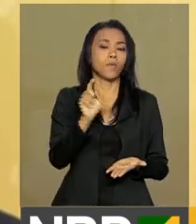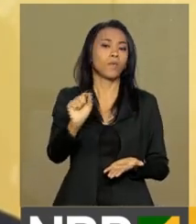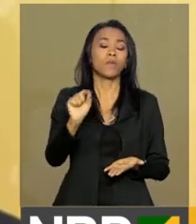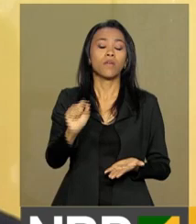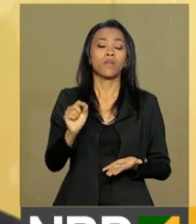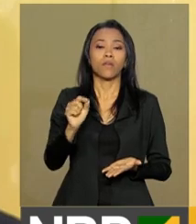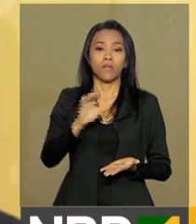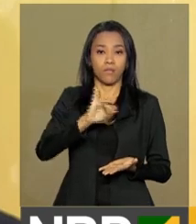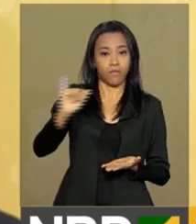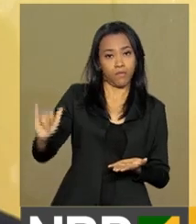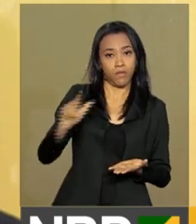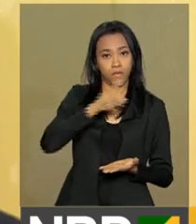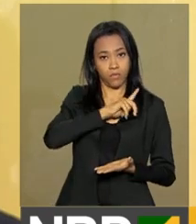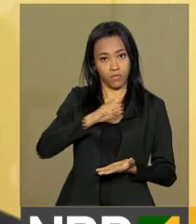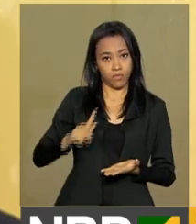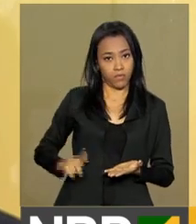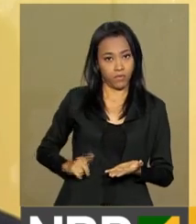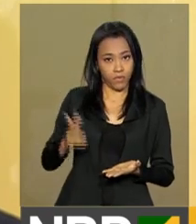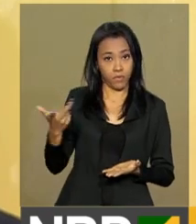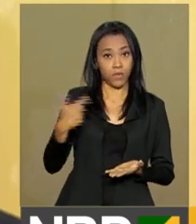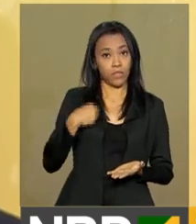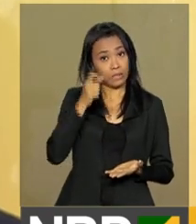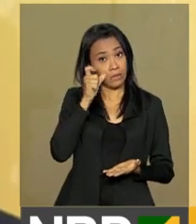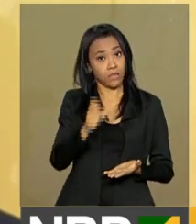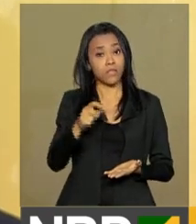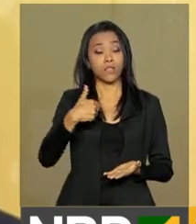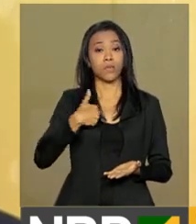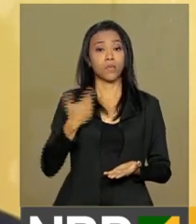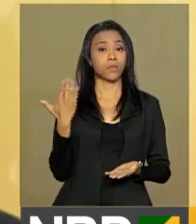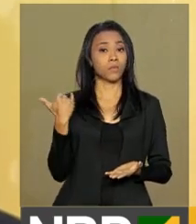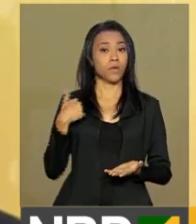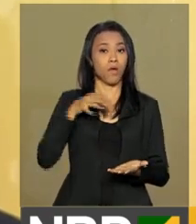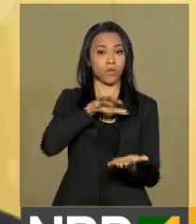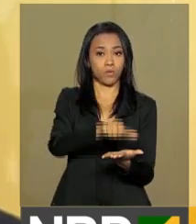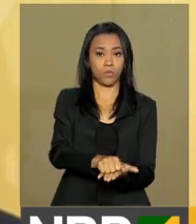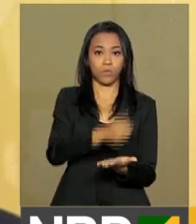que, interessante, assim que eu assumi o governo,